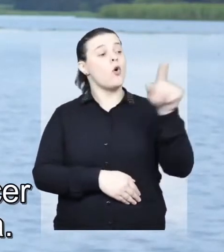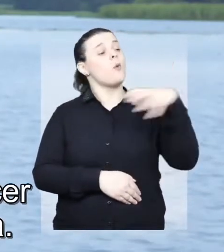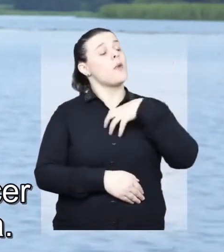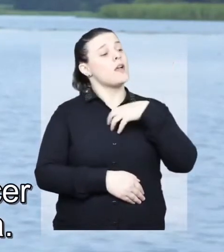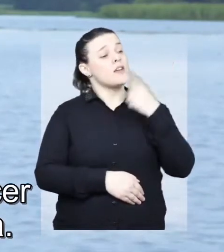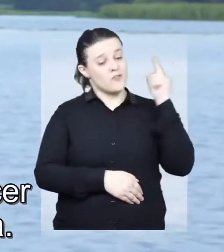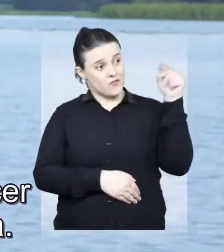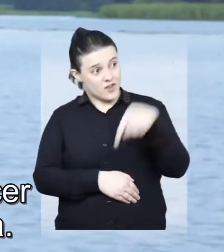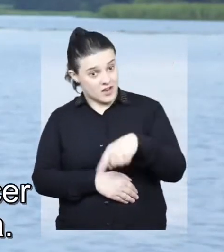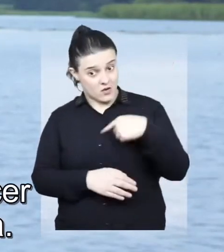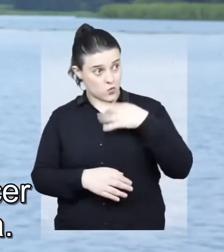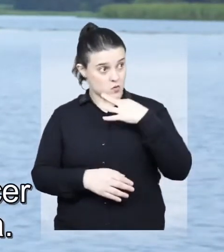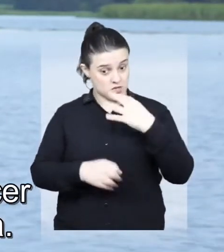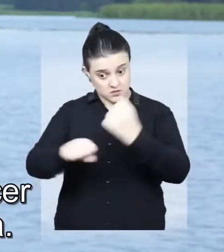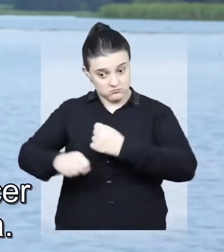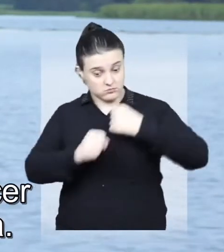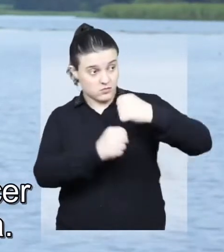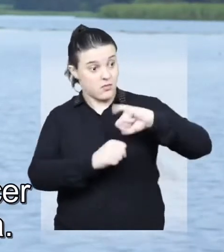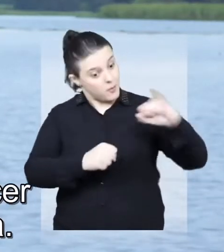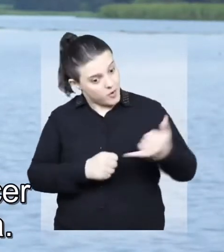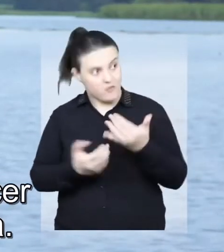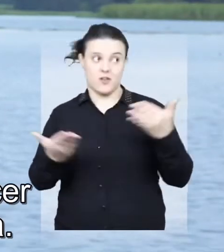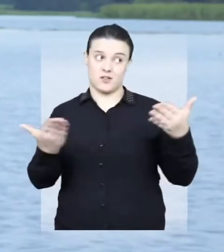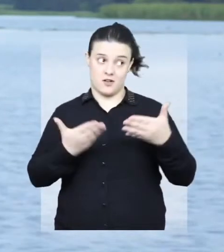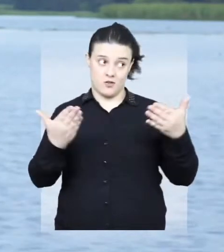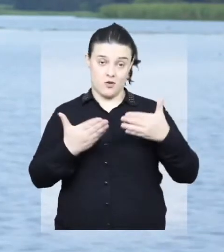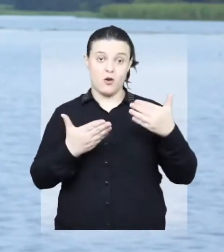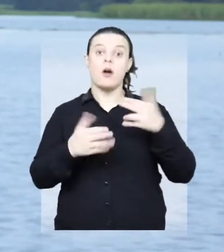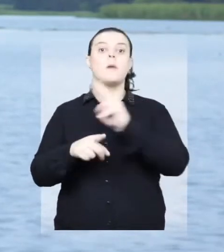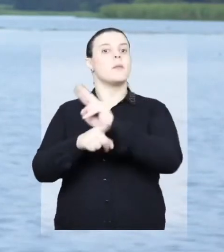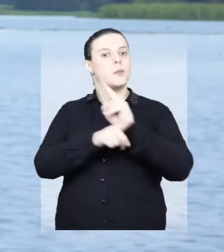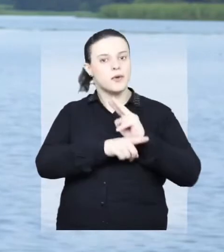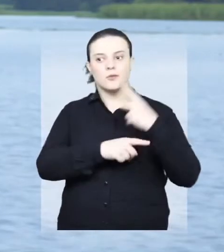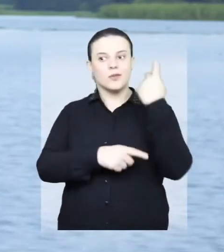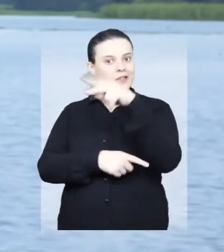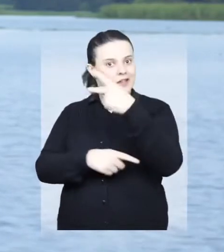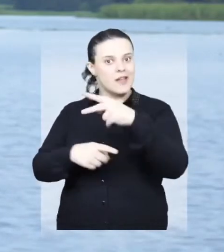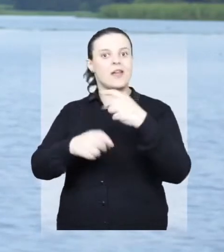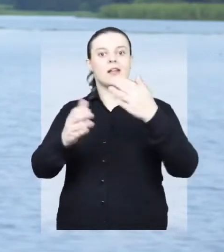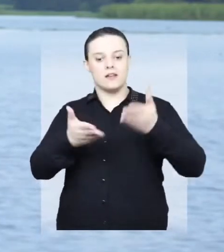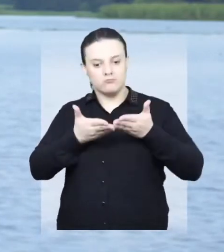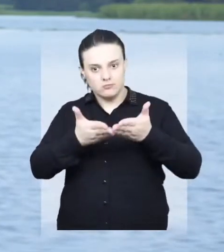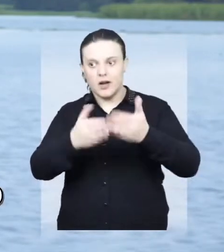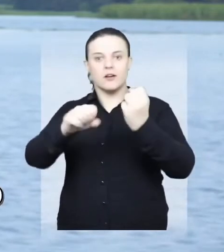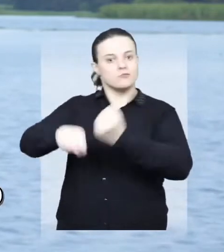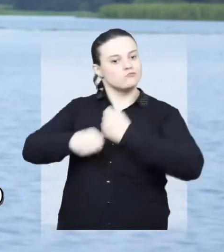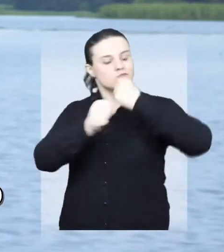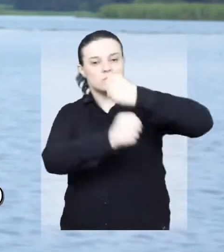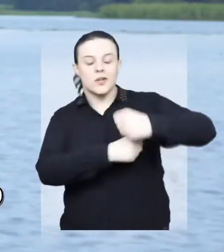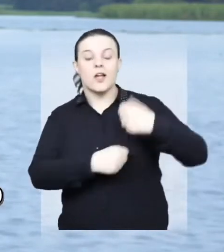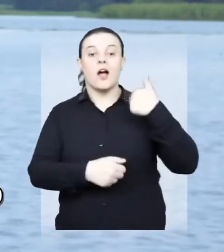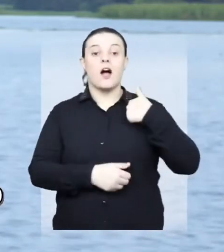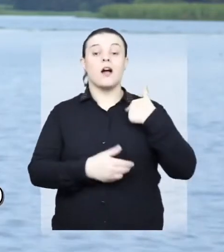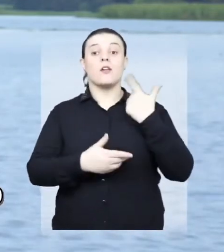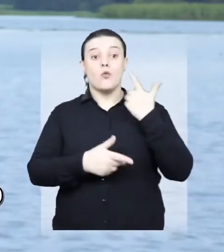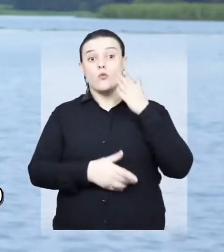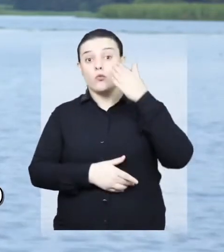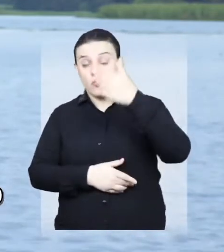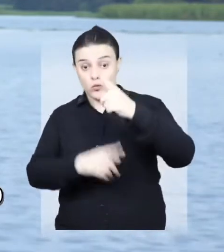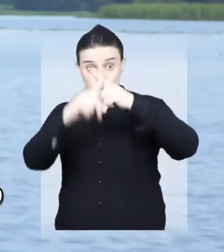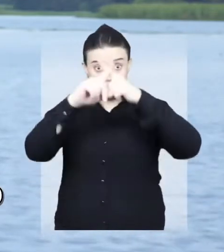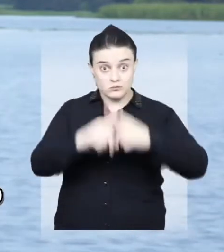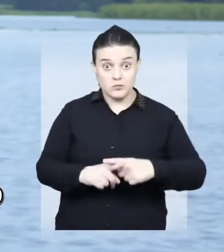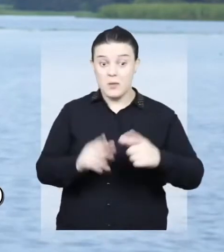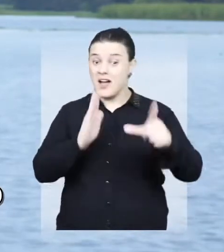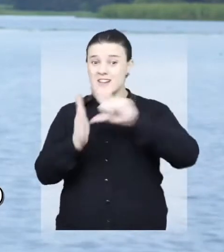Baiana, se você quiser conhecer a canoagem, o momento é agora. Me emprestou barco, me emprestou remo. E aí, quando eu fui para a competição,